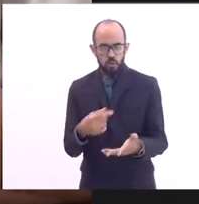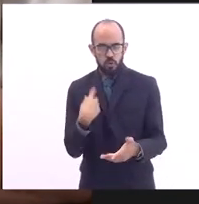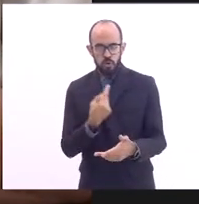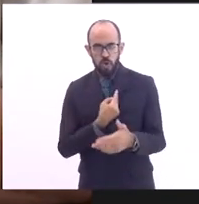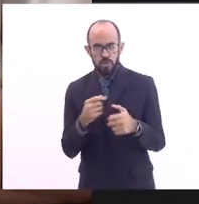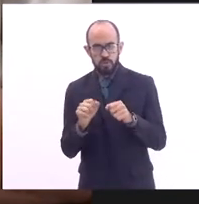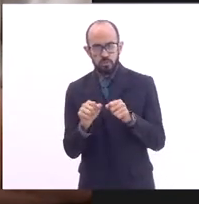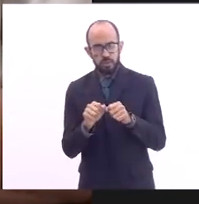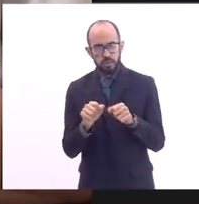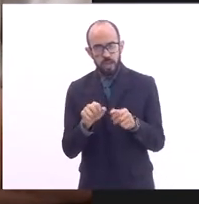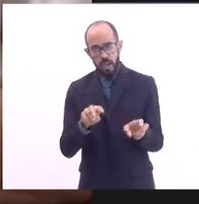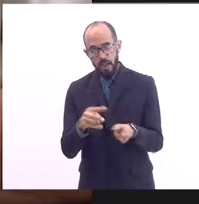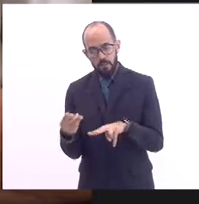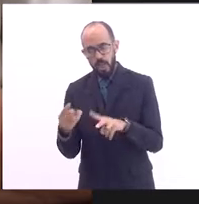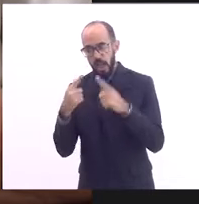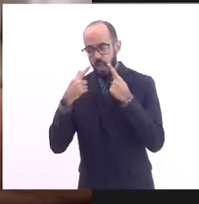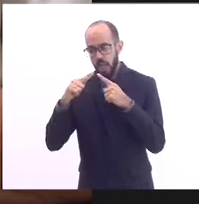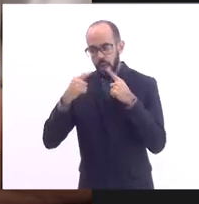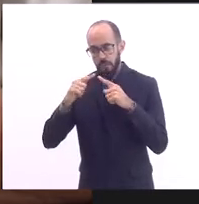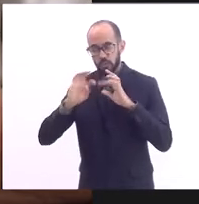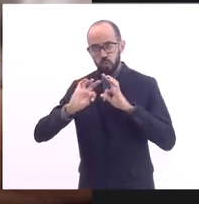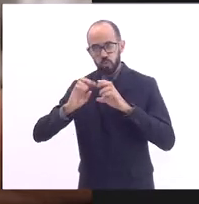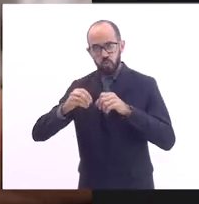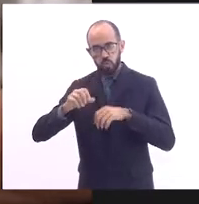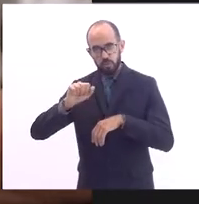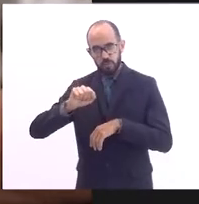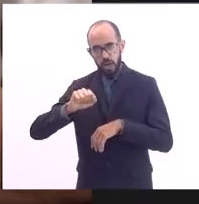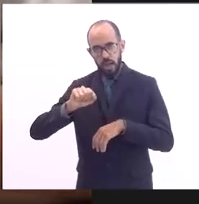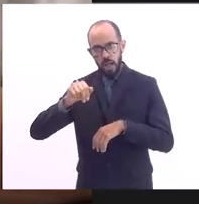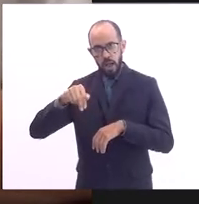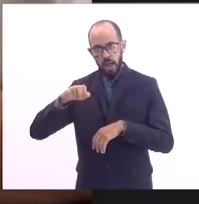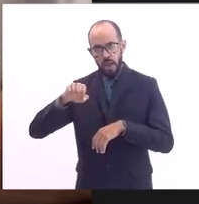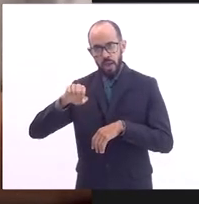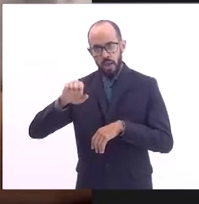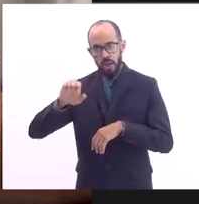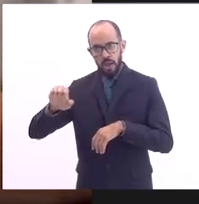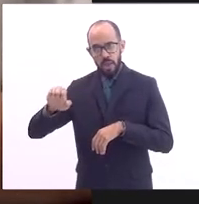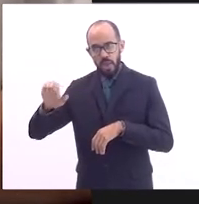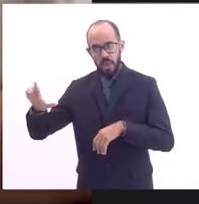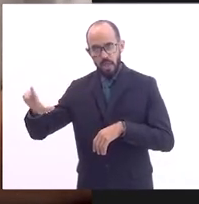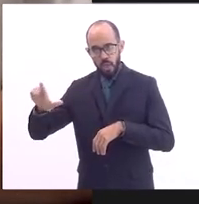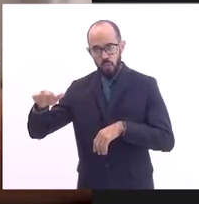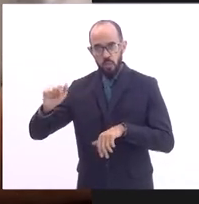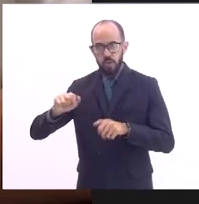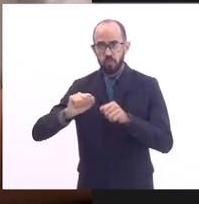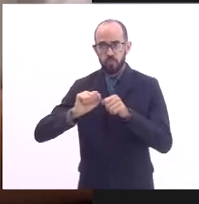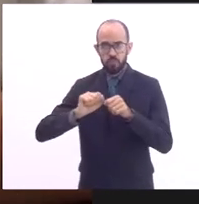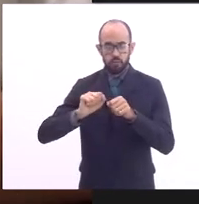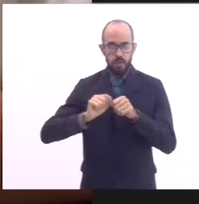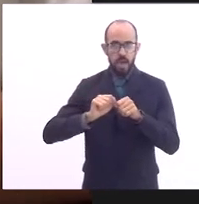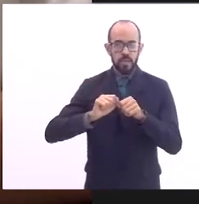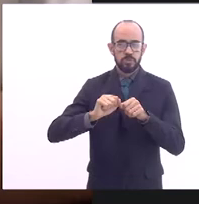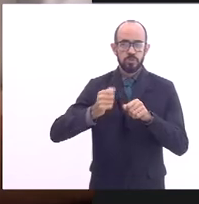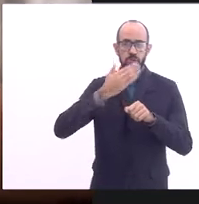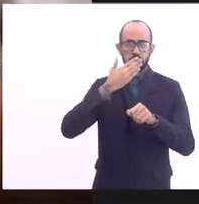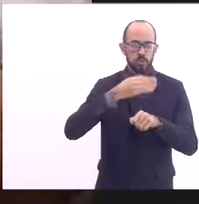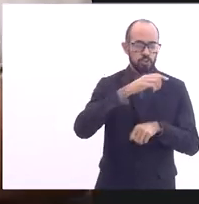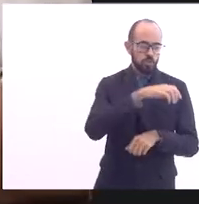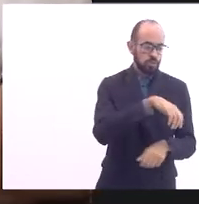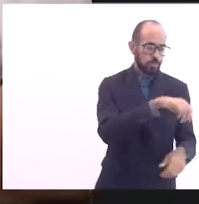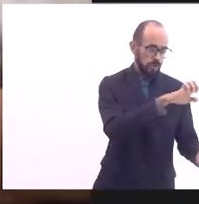toda a reclamação para a ANEEL, que abre um chamado na Enel, para que a Enel se explique, e